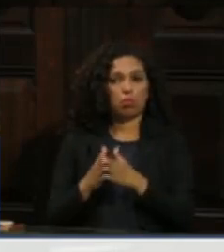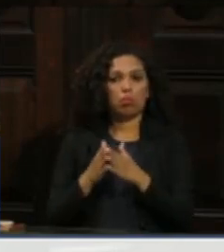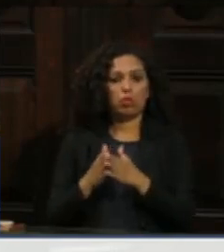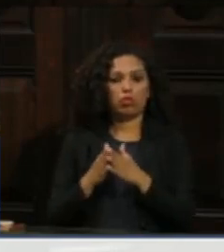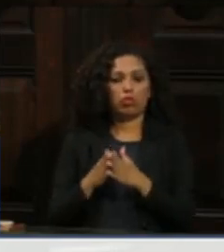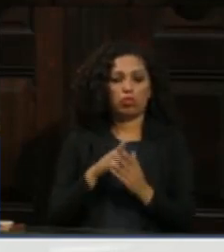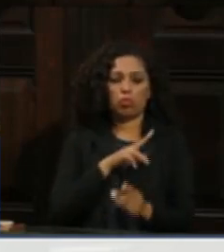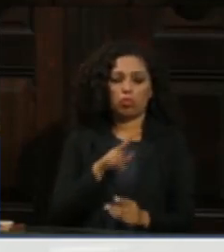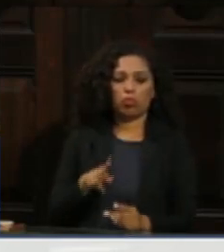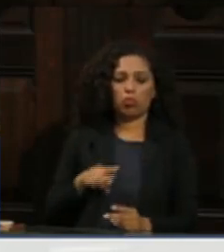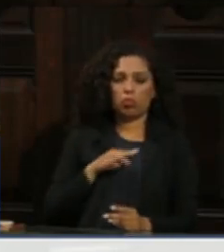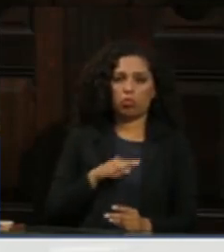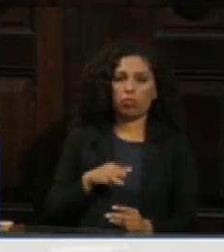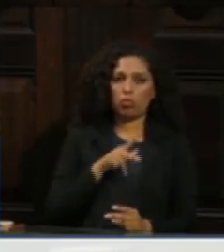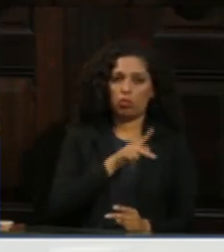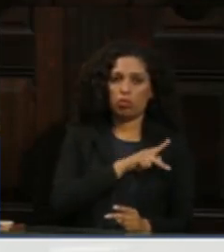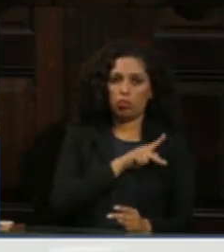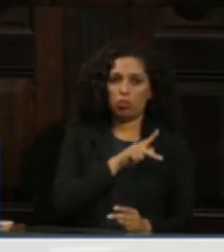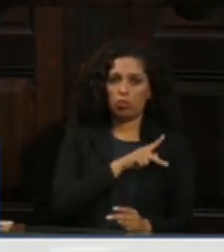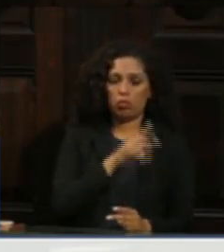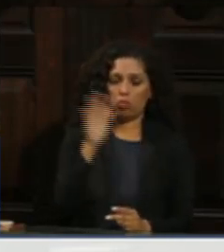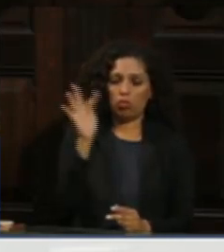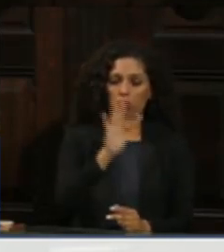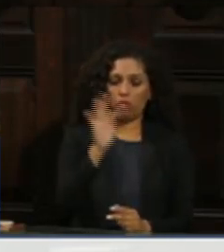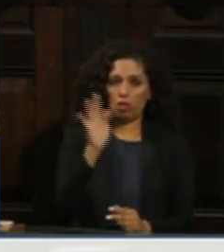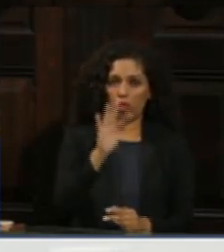É claro, e todos nós sabemos,